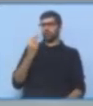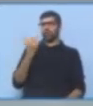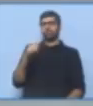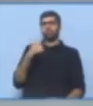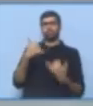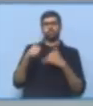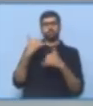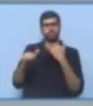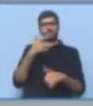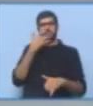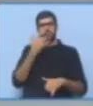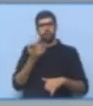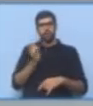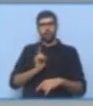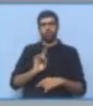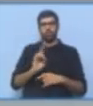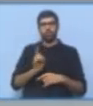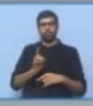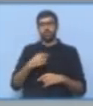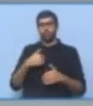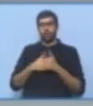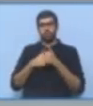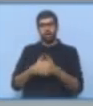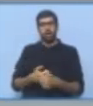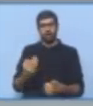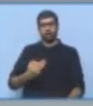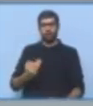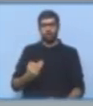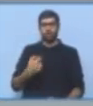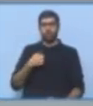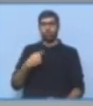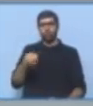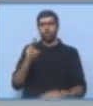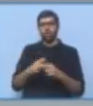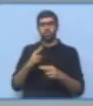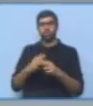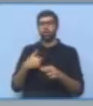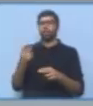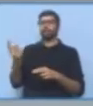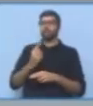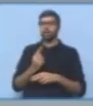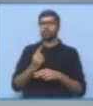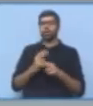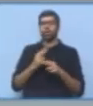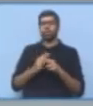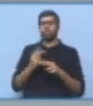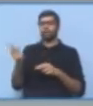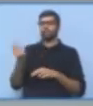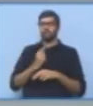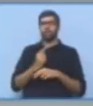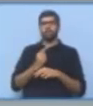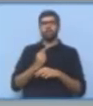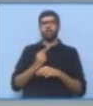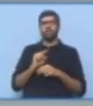demais. Mas não, acompanharam. Eu fui a Roma, eu vim de Roma e o facto de eu vir de